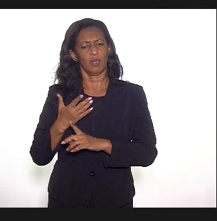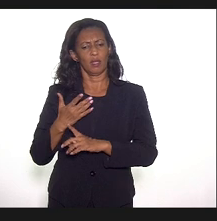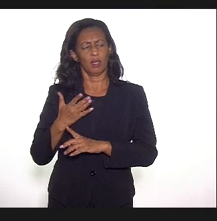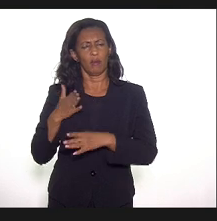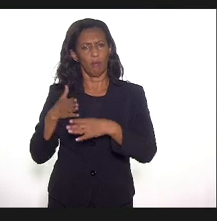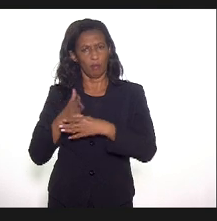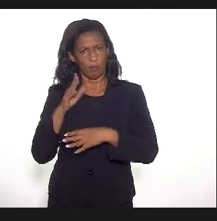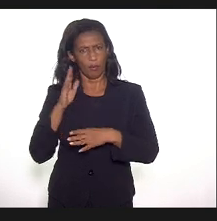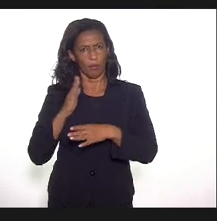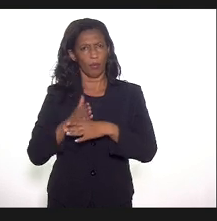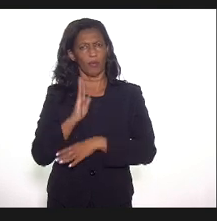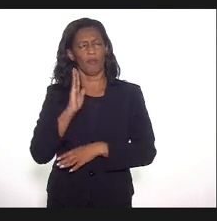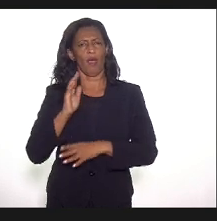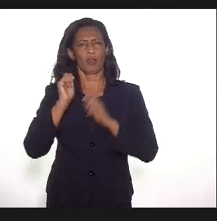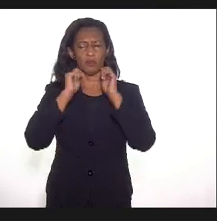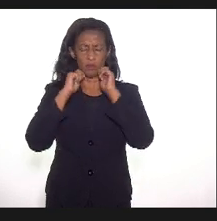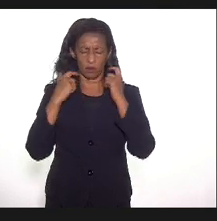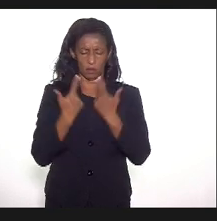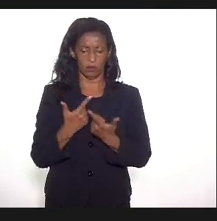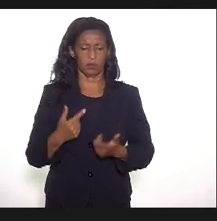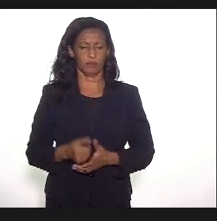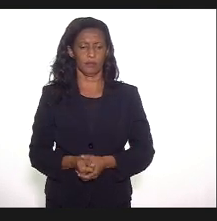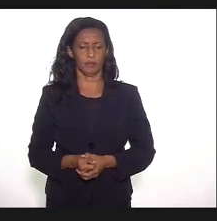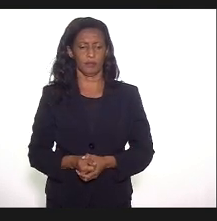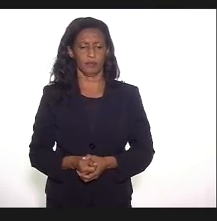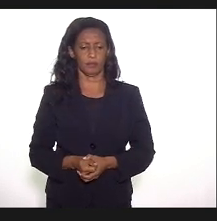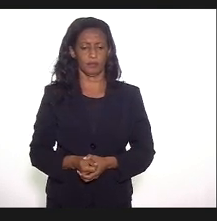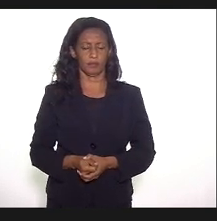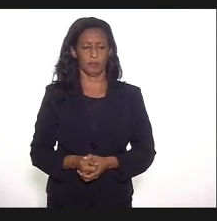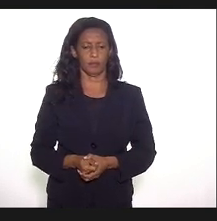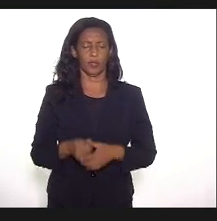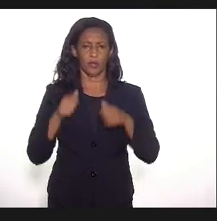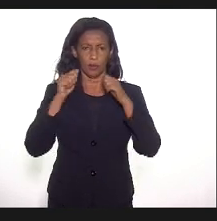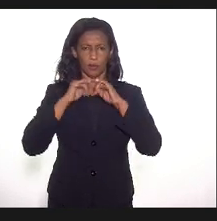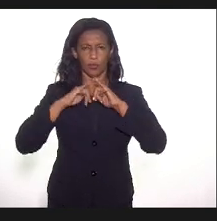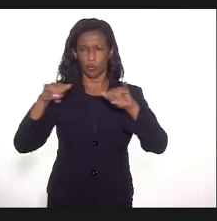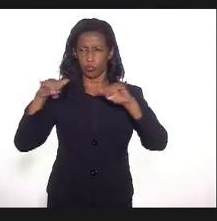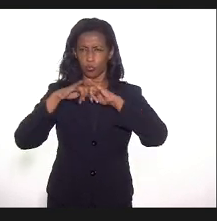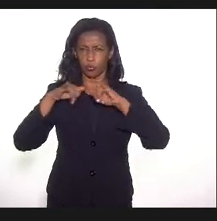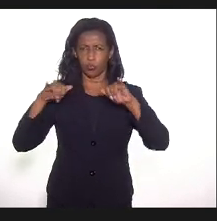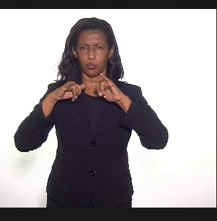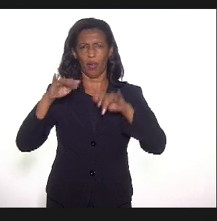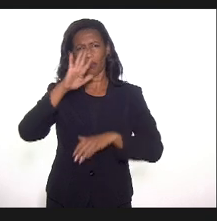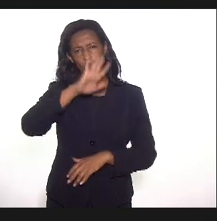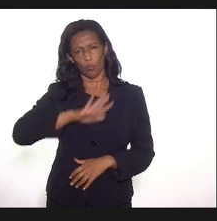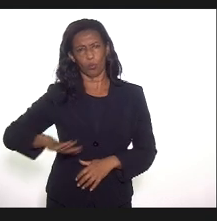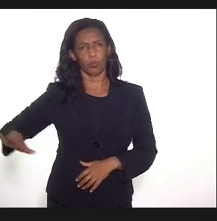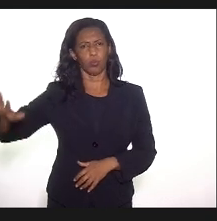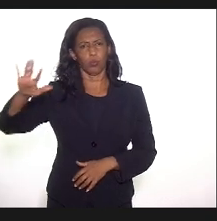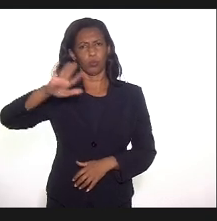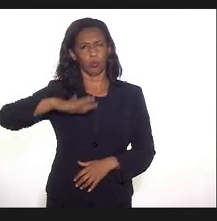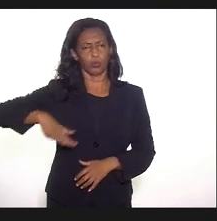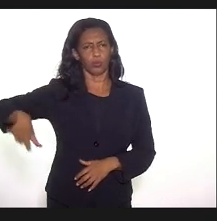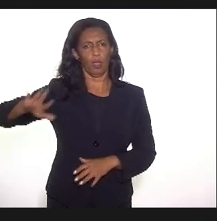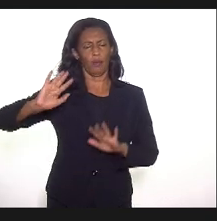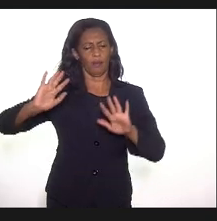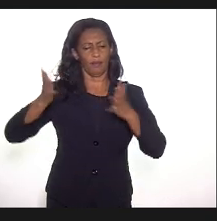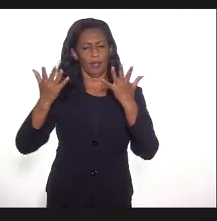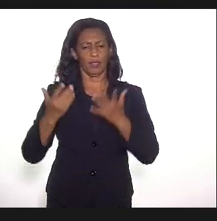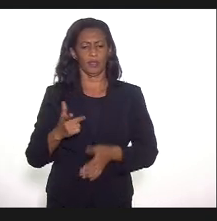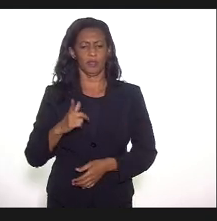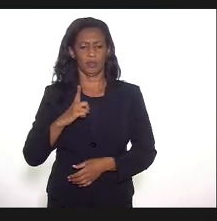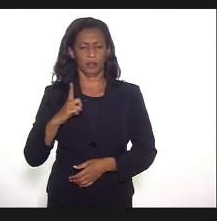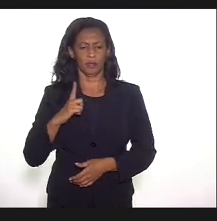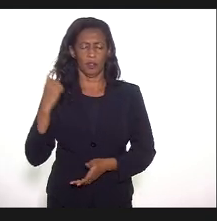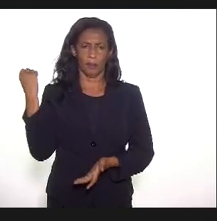imaterial aprovado pela nossa Assembleia, e foi de grande repercussão isso em toda a nossa região. A festa ela